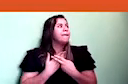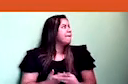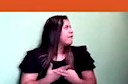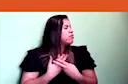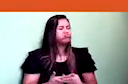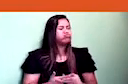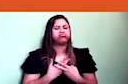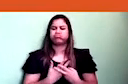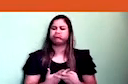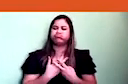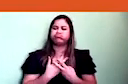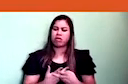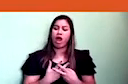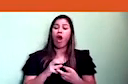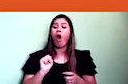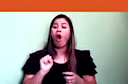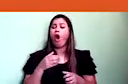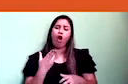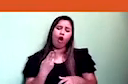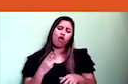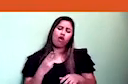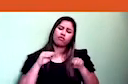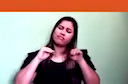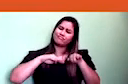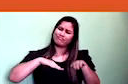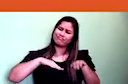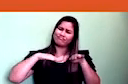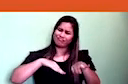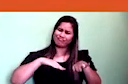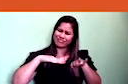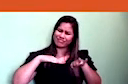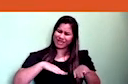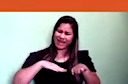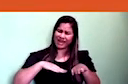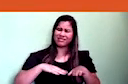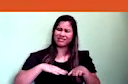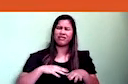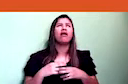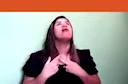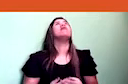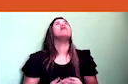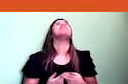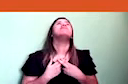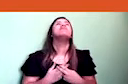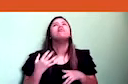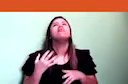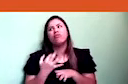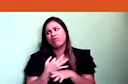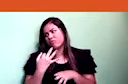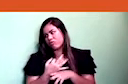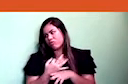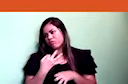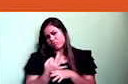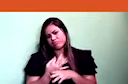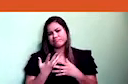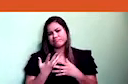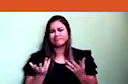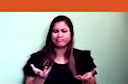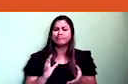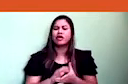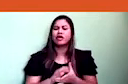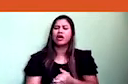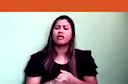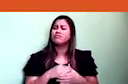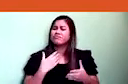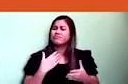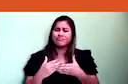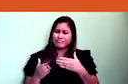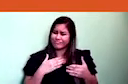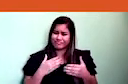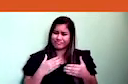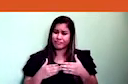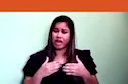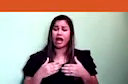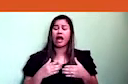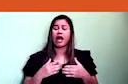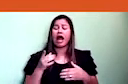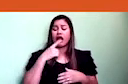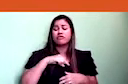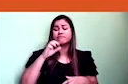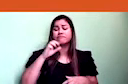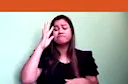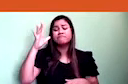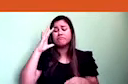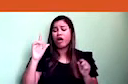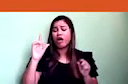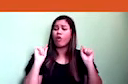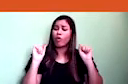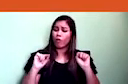no trânsito, até mesmo a vida dentro do espaço organizacional. De qualquer maneira, pessoal, a gente tem que pensar